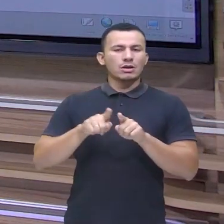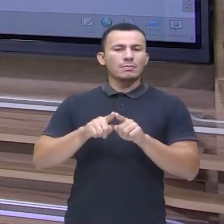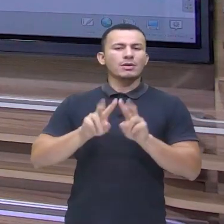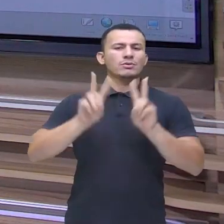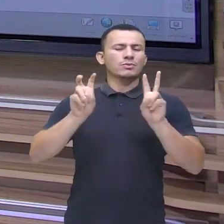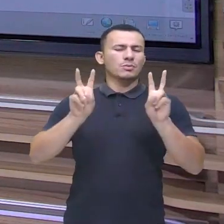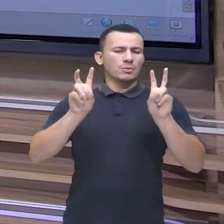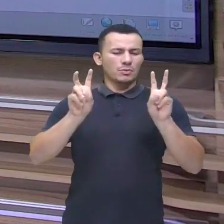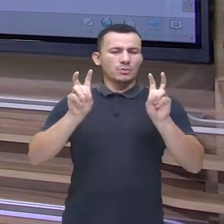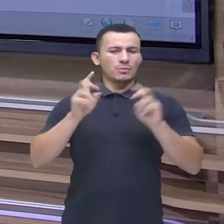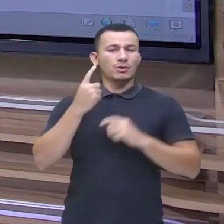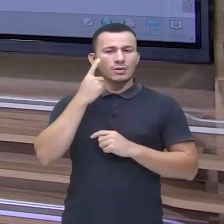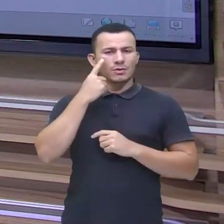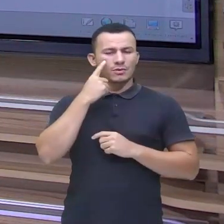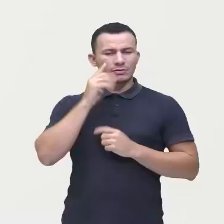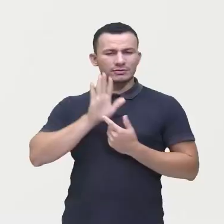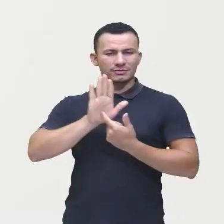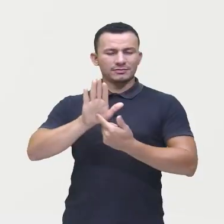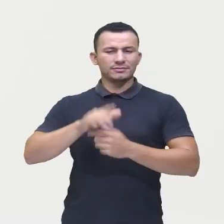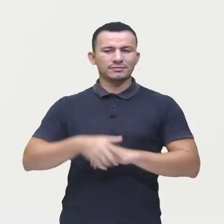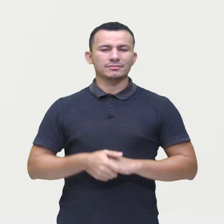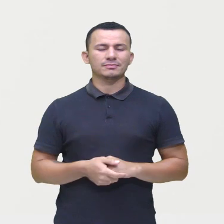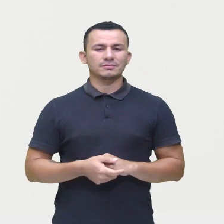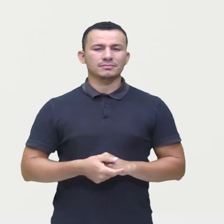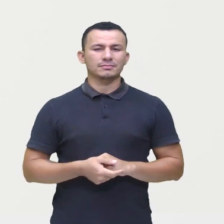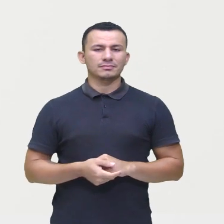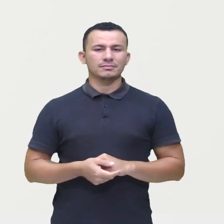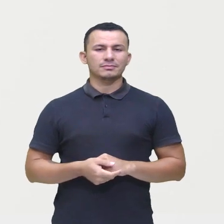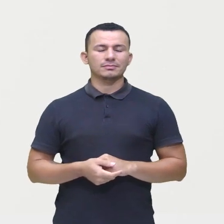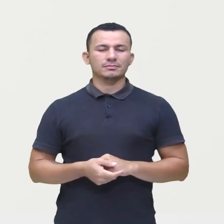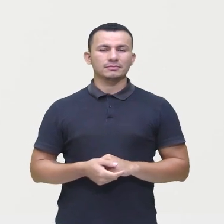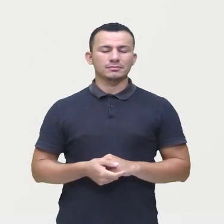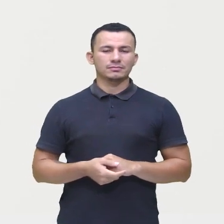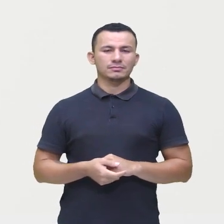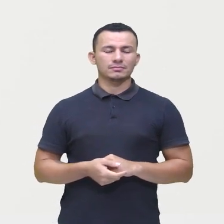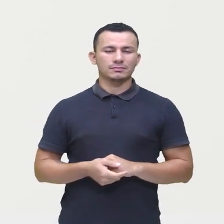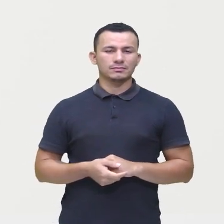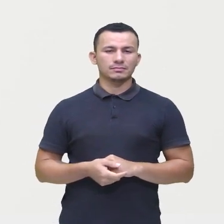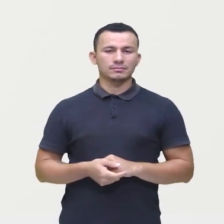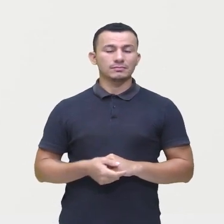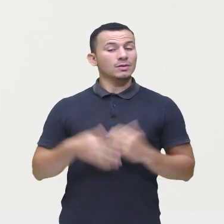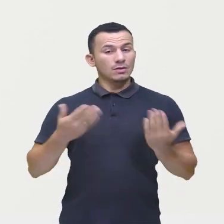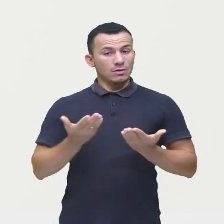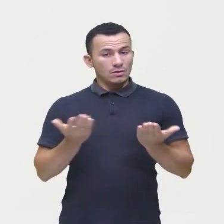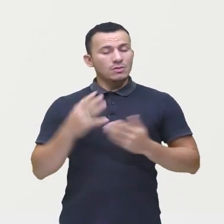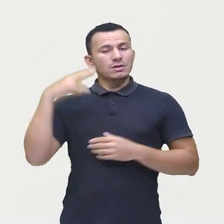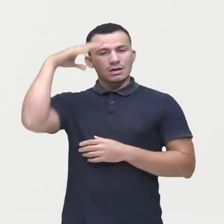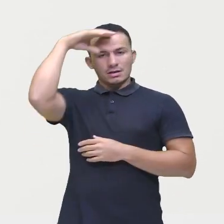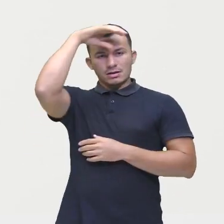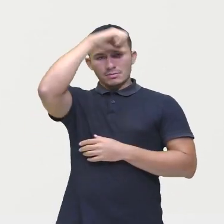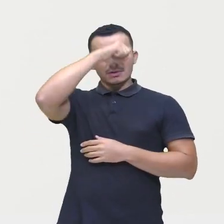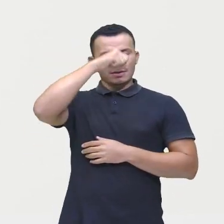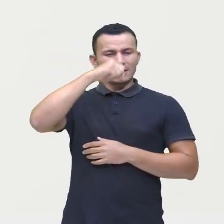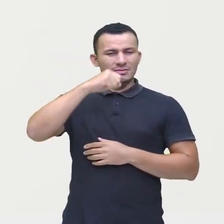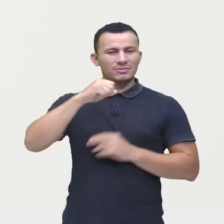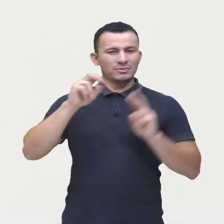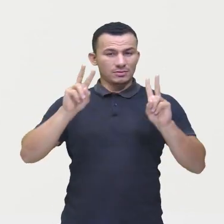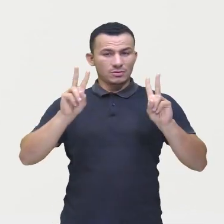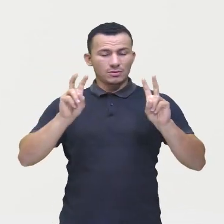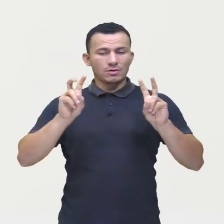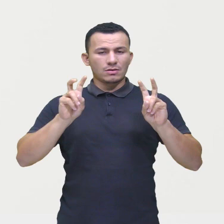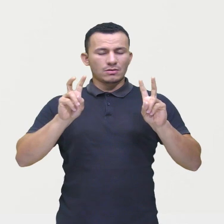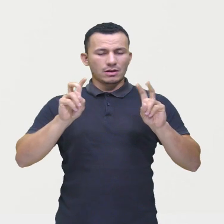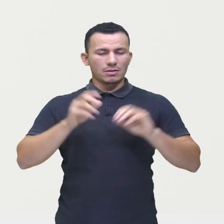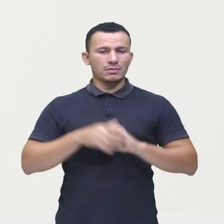temas. Vamos relembrar? Então, de olho na tela. Bom, nós vimos o seguinte na aula de hoje, para começar, tá certo?